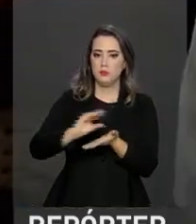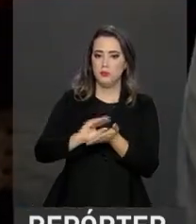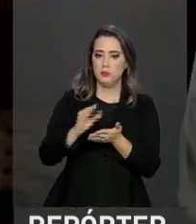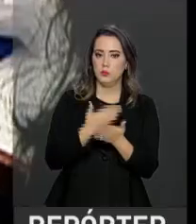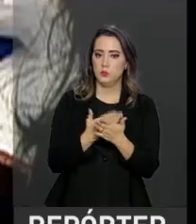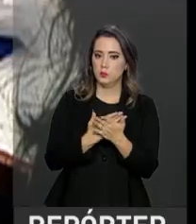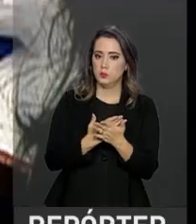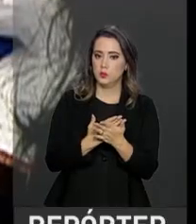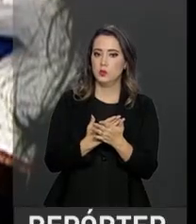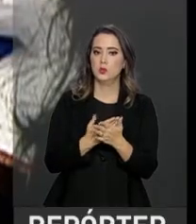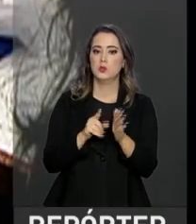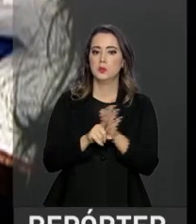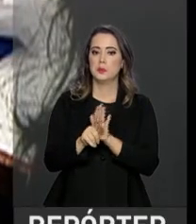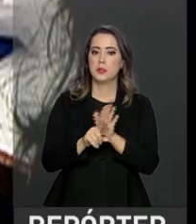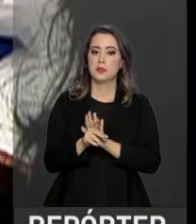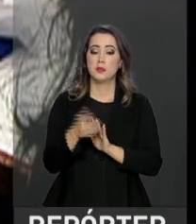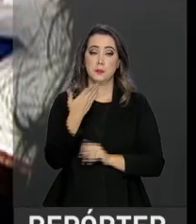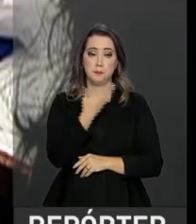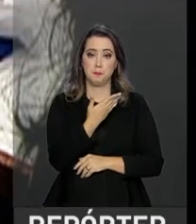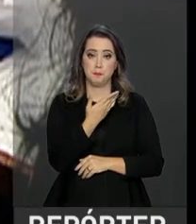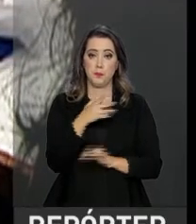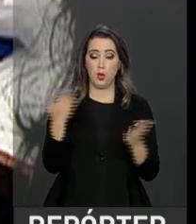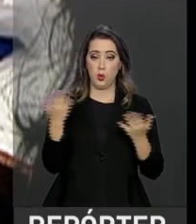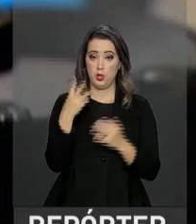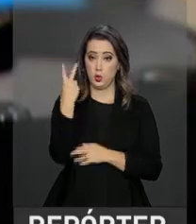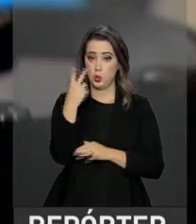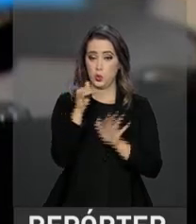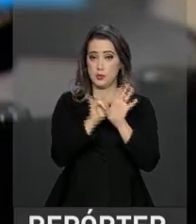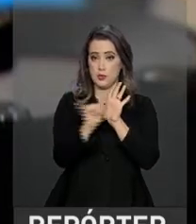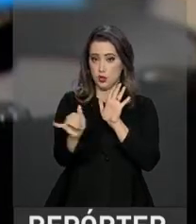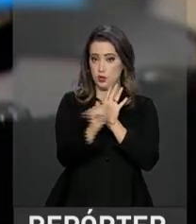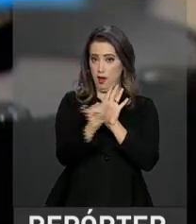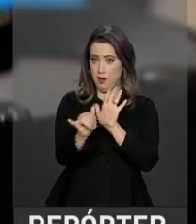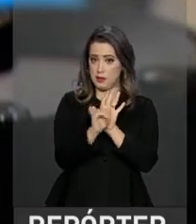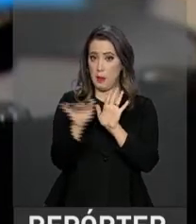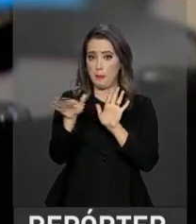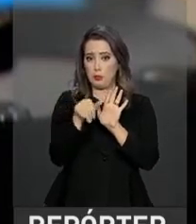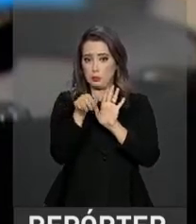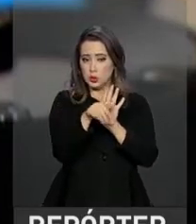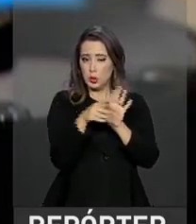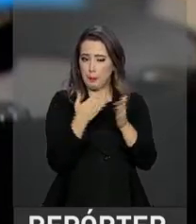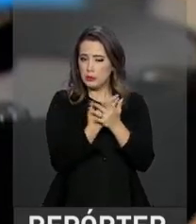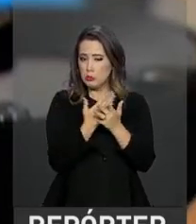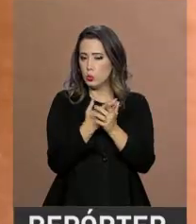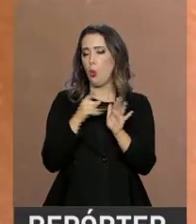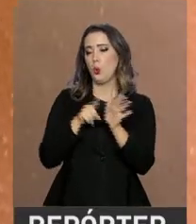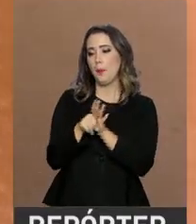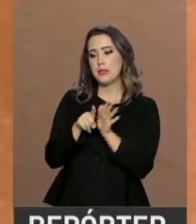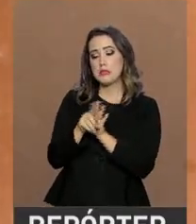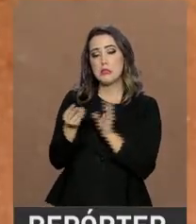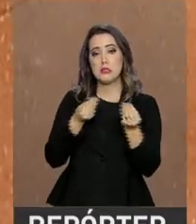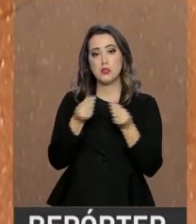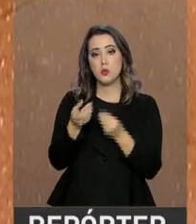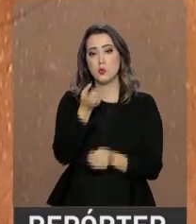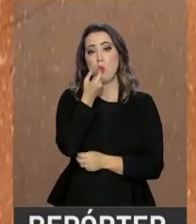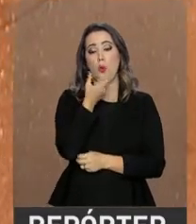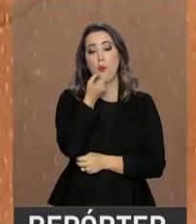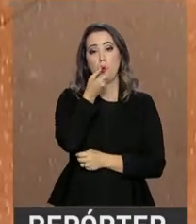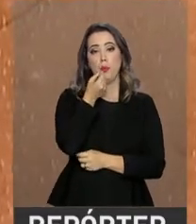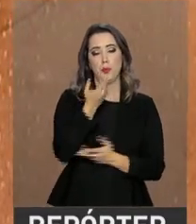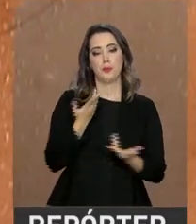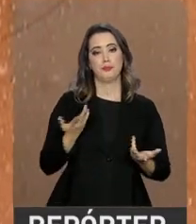pesquisa por isso o ministério da saúde lançou dois editais para apoiar estudos sobre a resistência aos